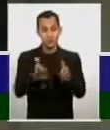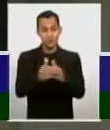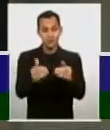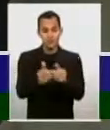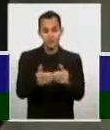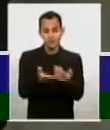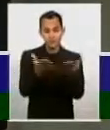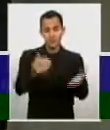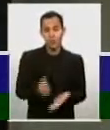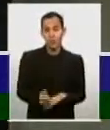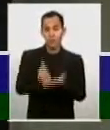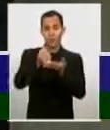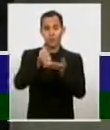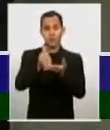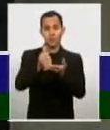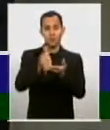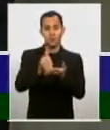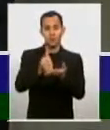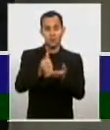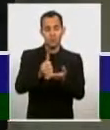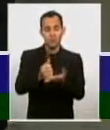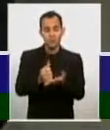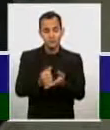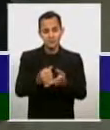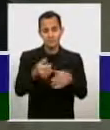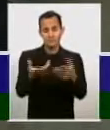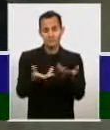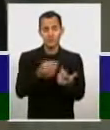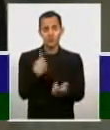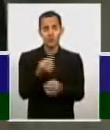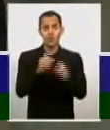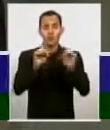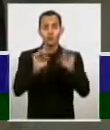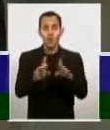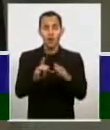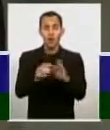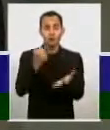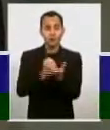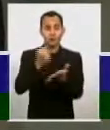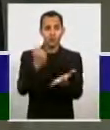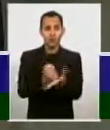o apoio de todos os vereadores. Nós somente